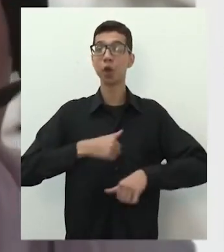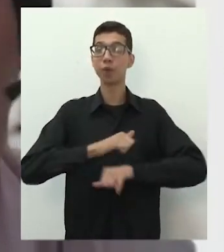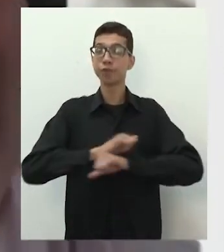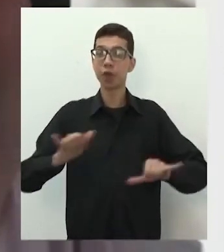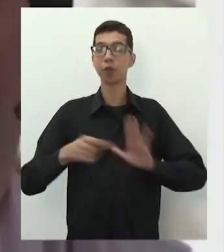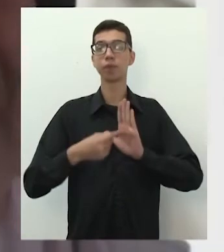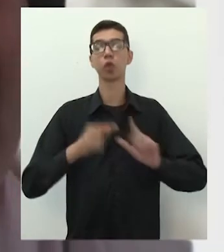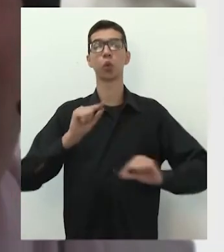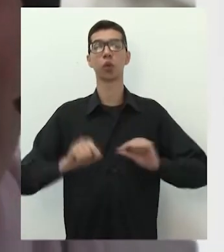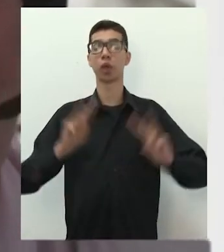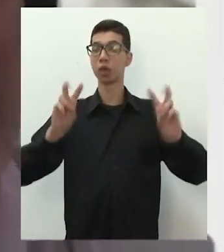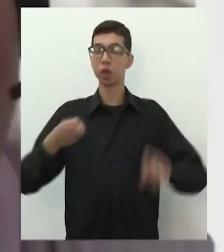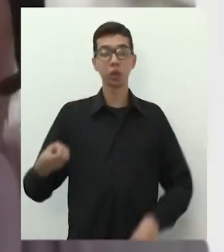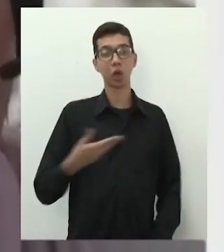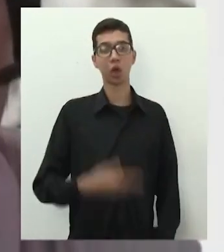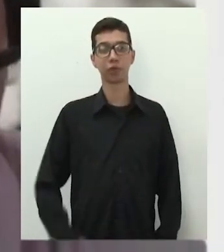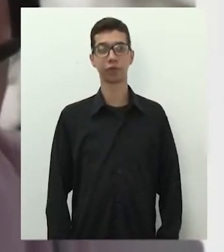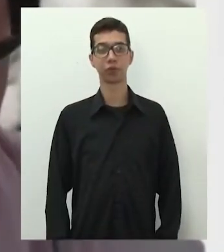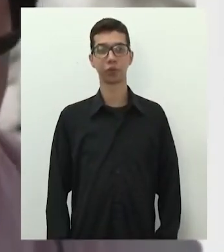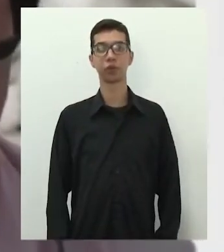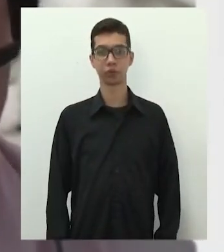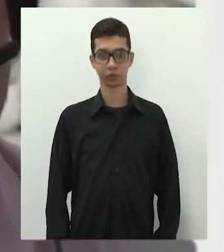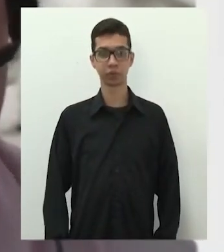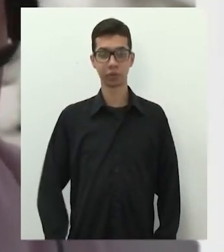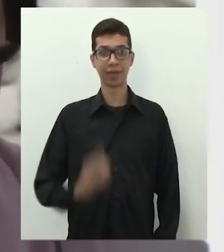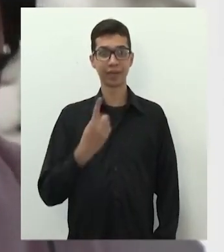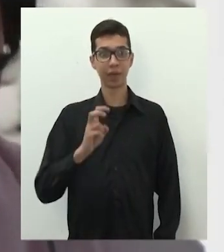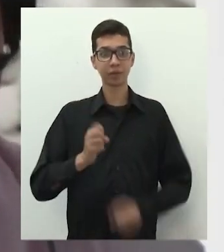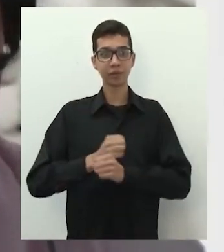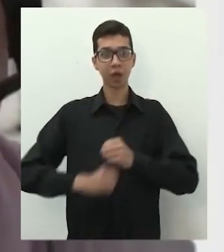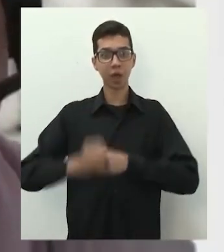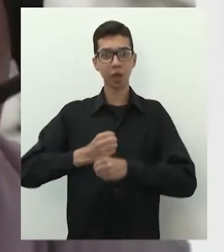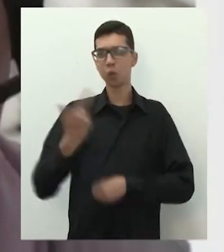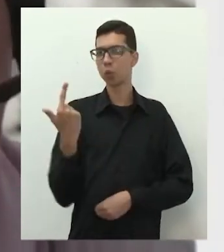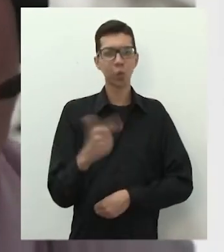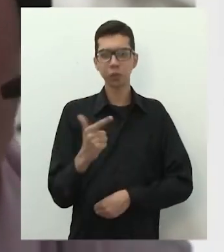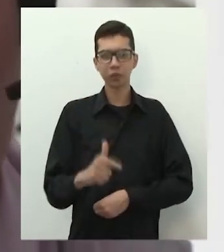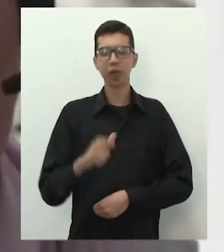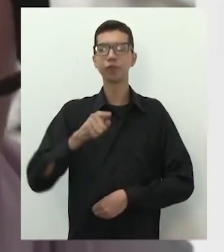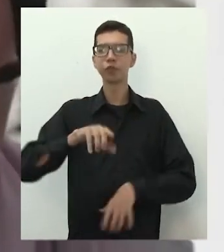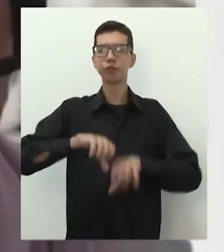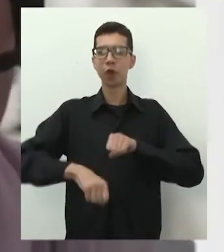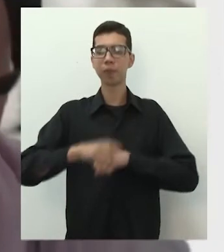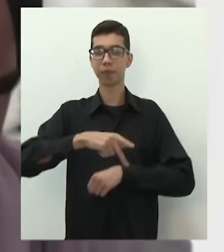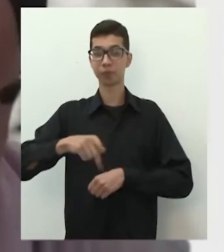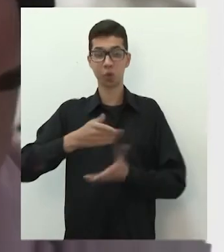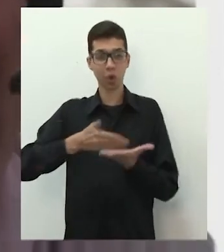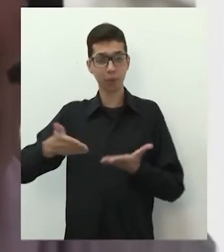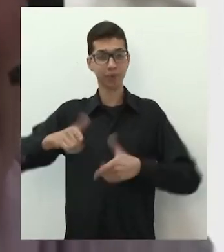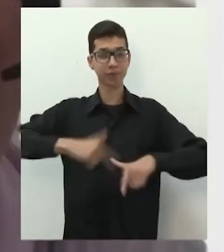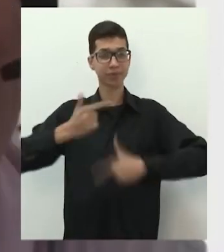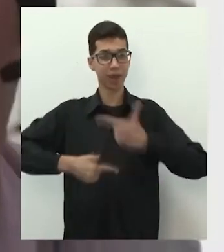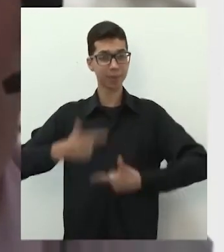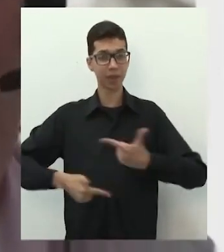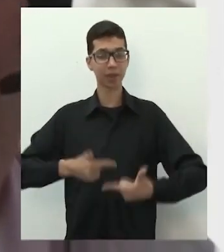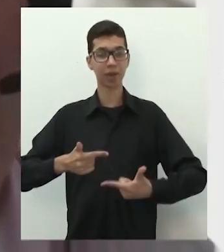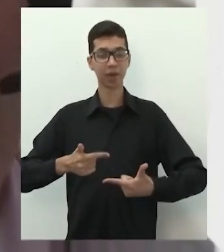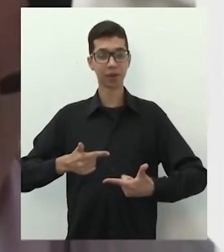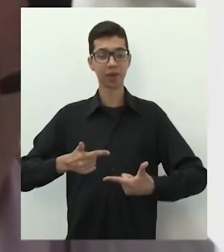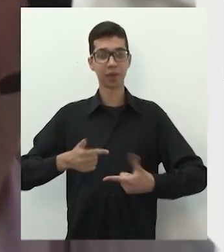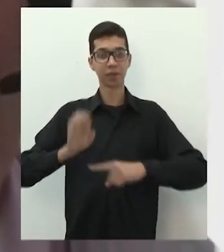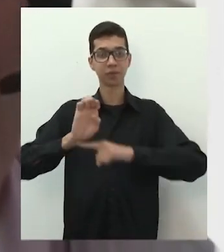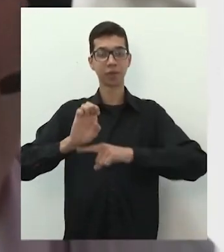te assustar, uns 10, 15% de automutilação. 10, 15% de automutilação não suicida.